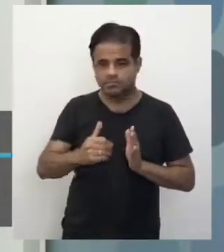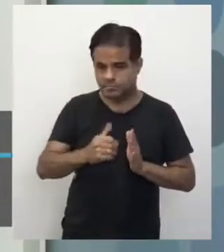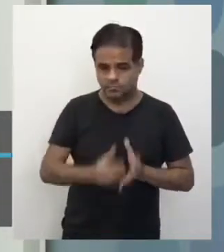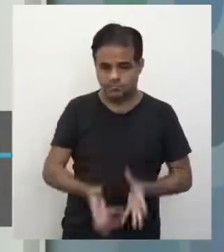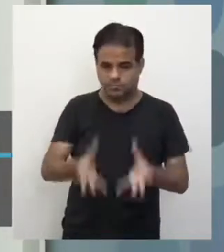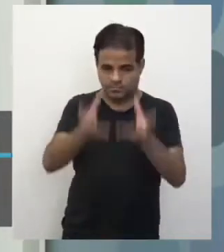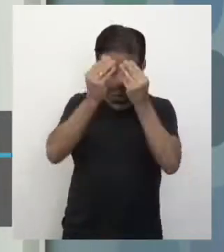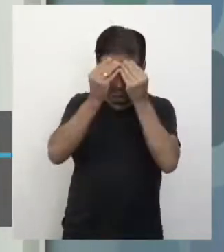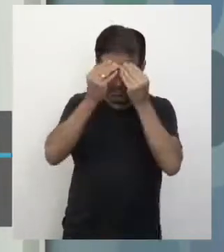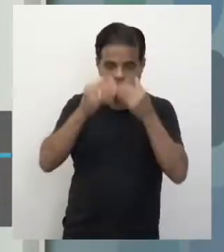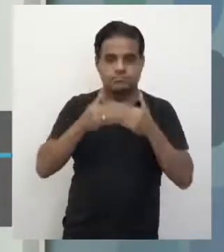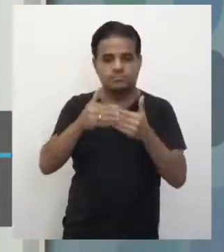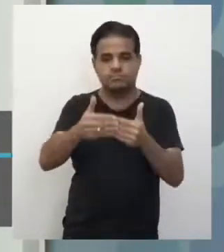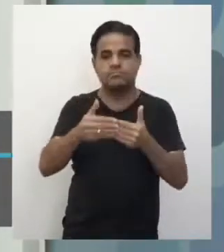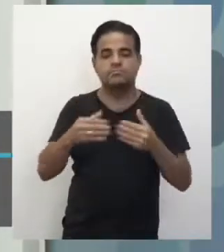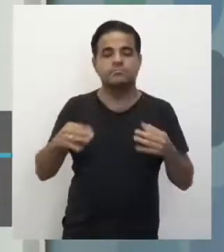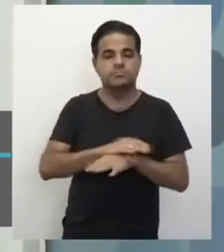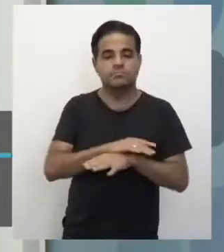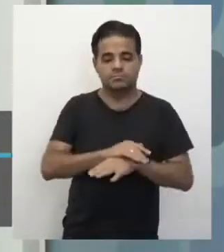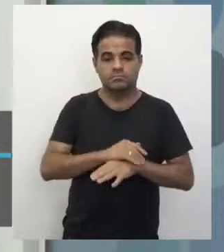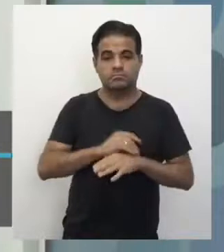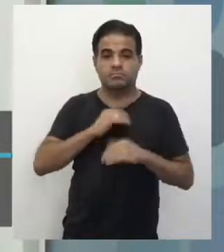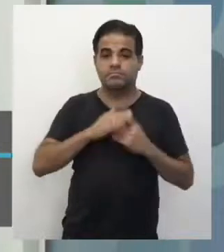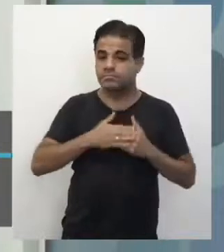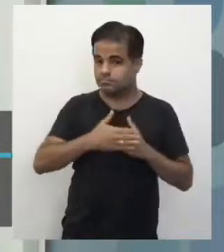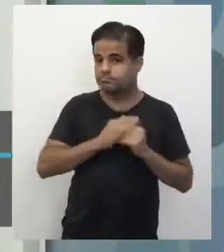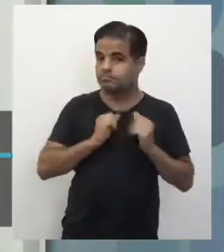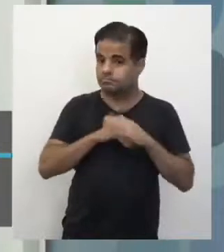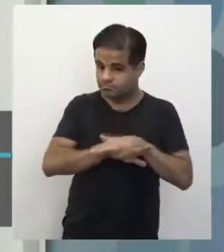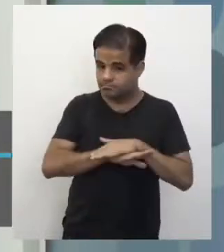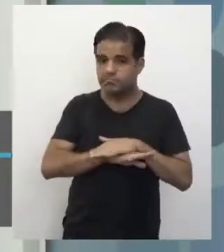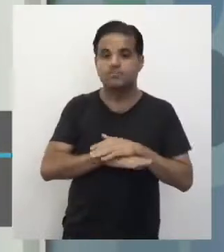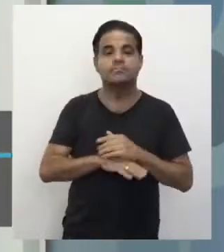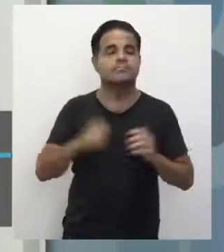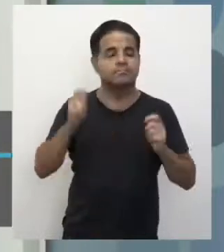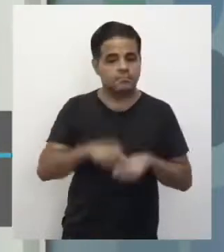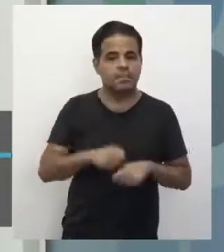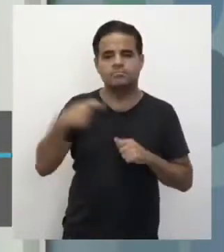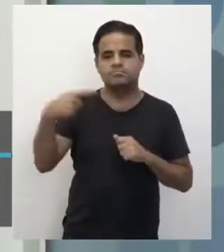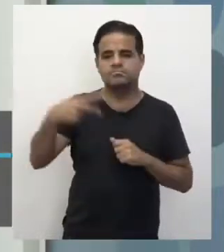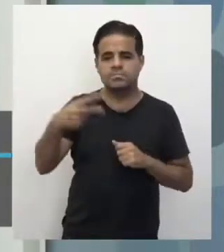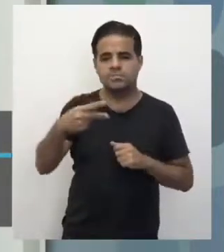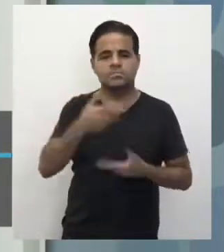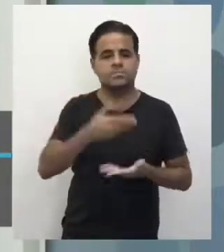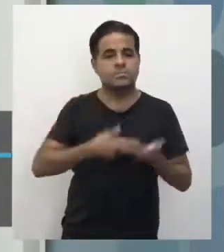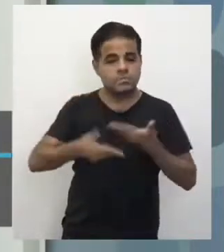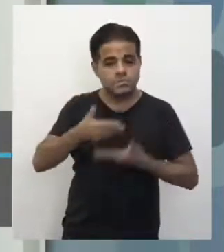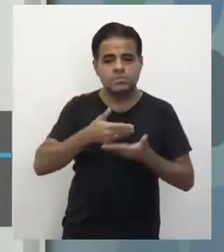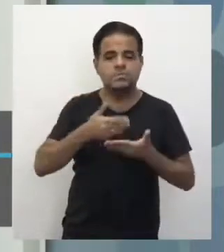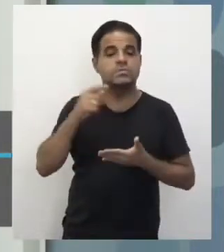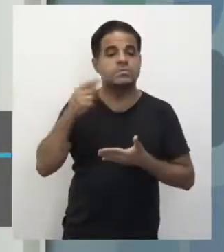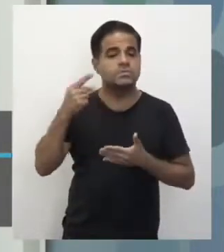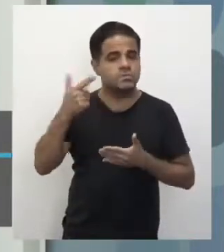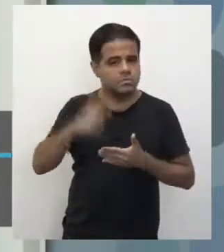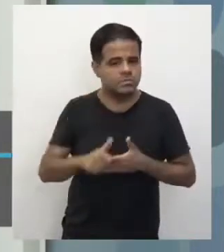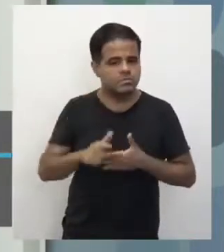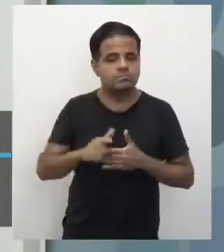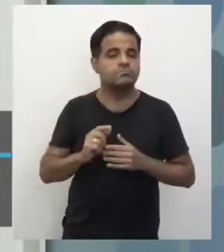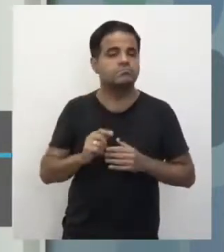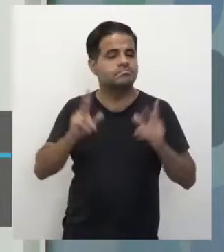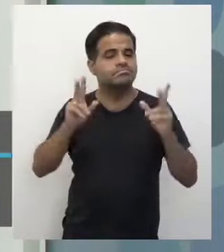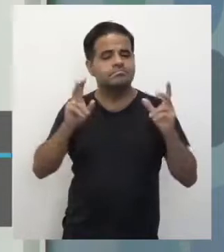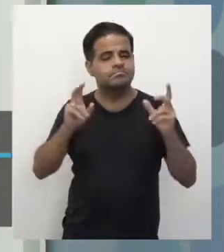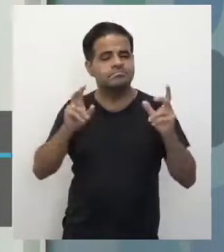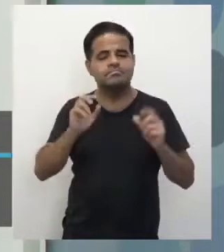ela aí na caixinha de vocês, no coração de vocês, guarda. Nós vamos para uma segunda interação, para uma segunda problematização,